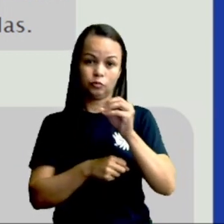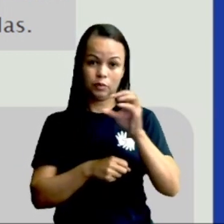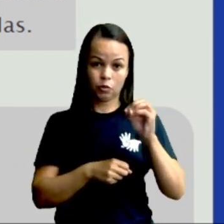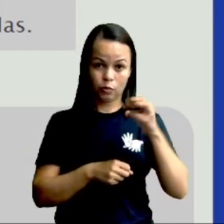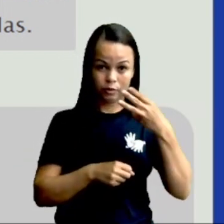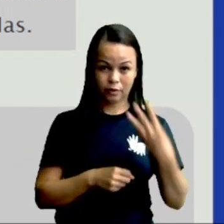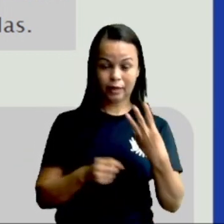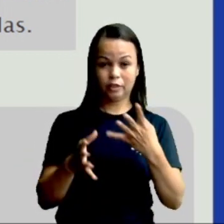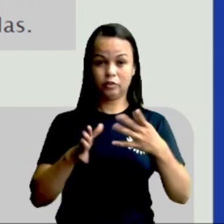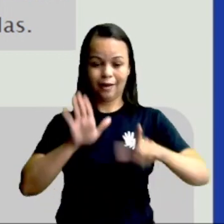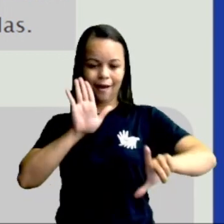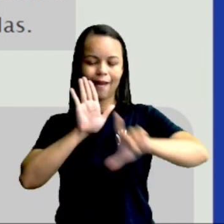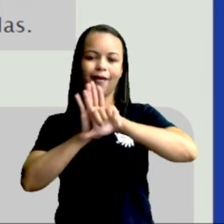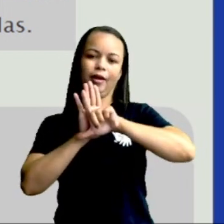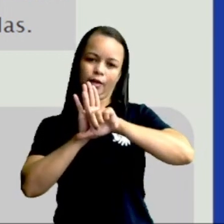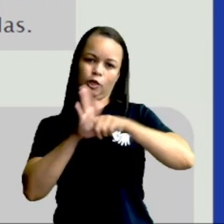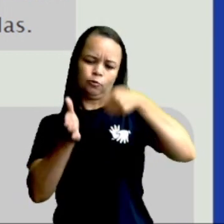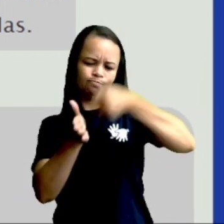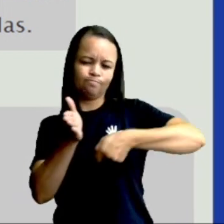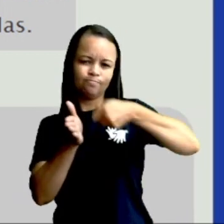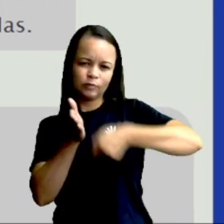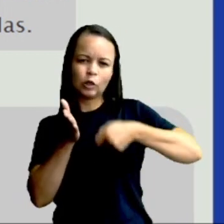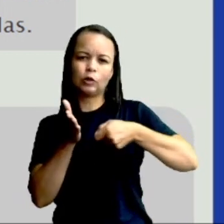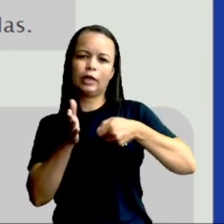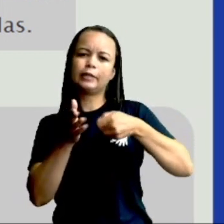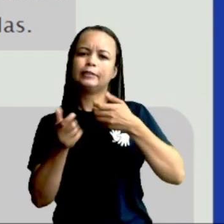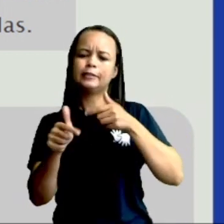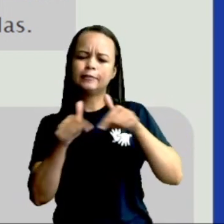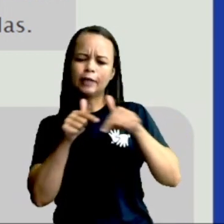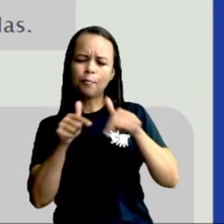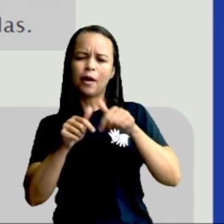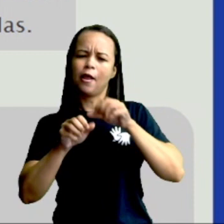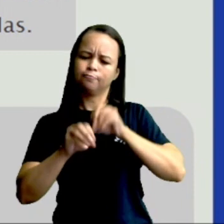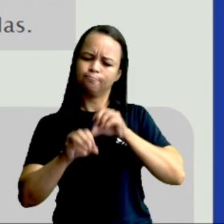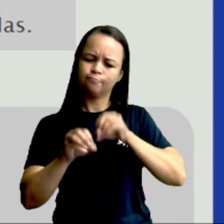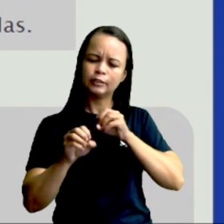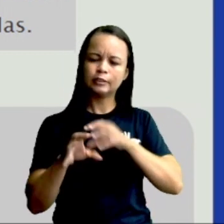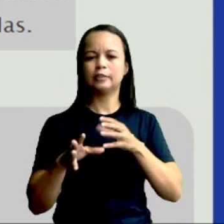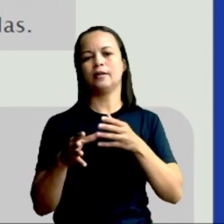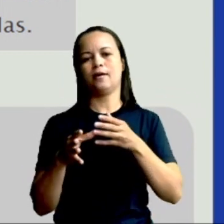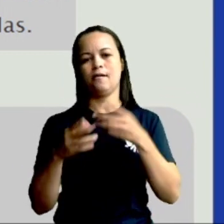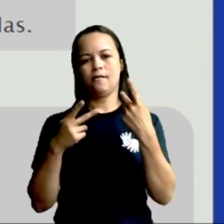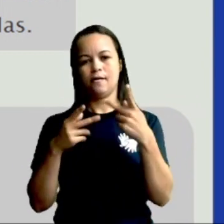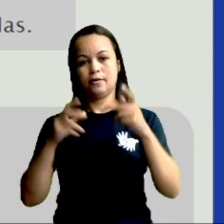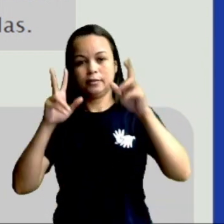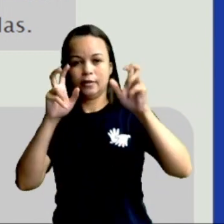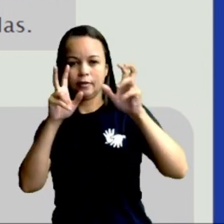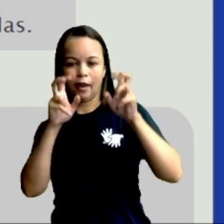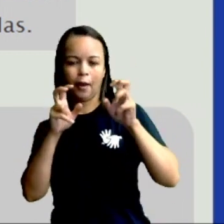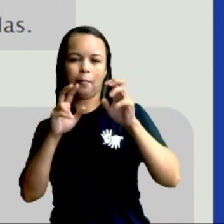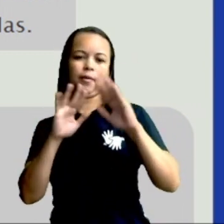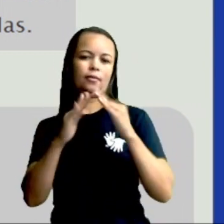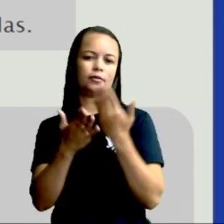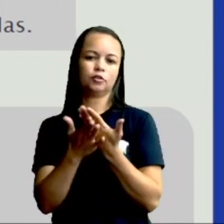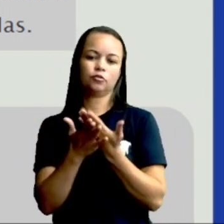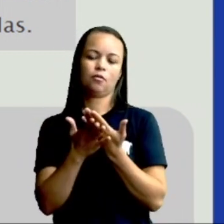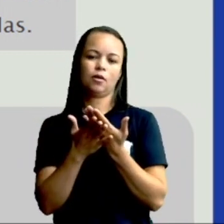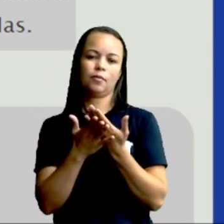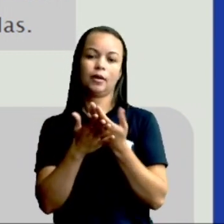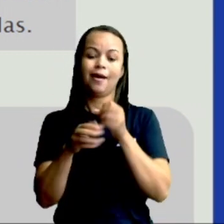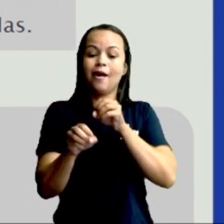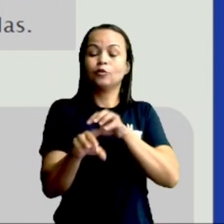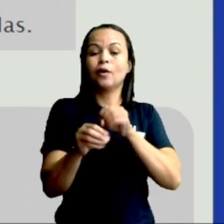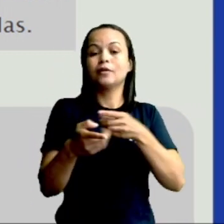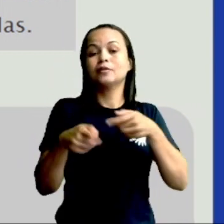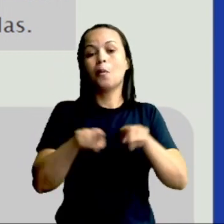se tornou lei a obrigatoriedade de se trabalhar essa temática nas escolas. para que a educação ela